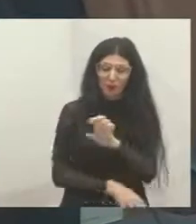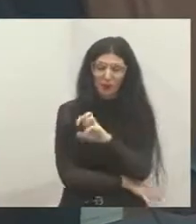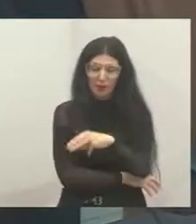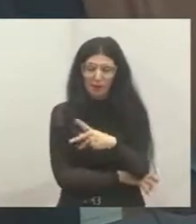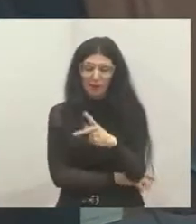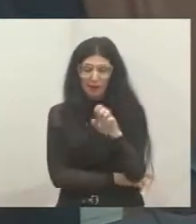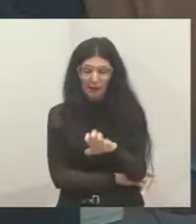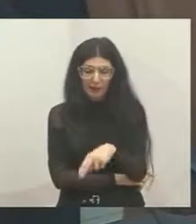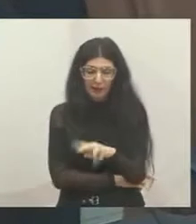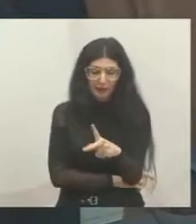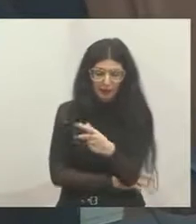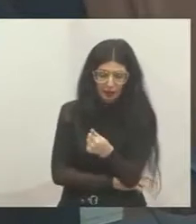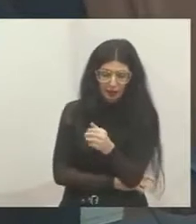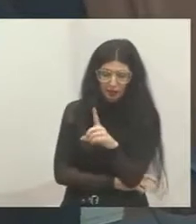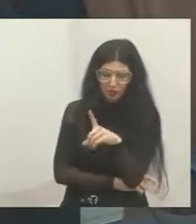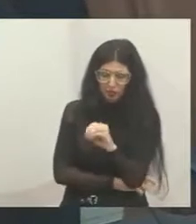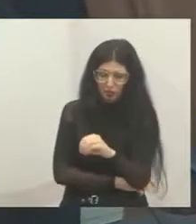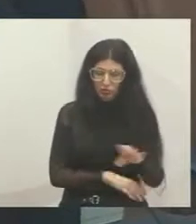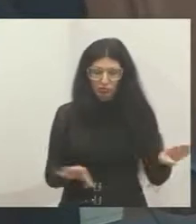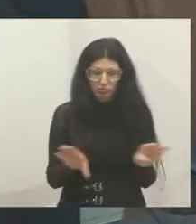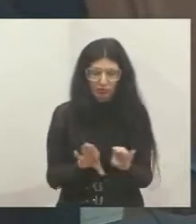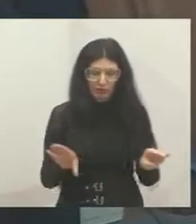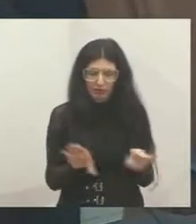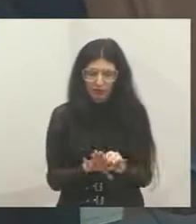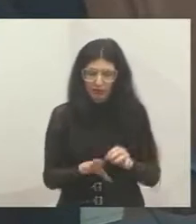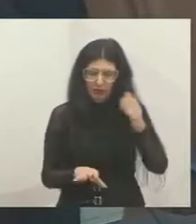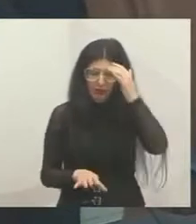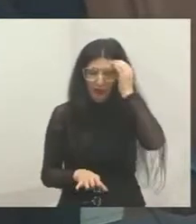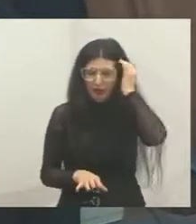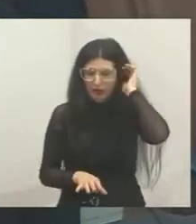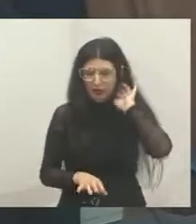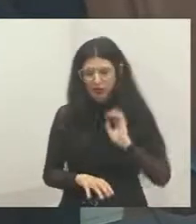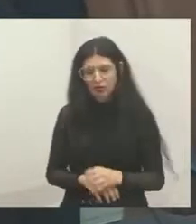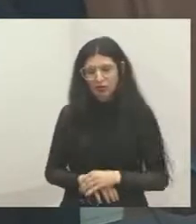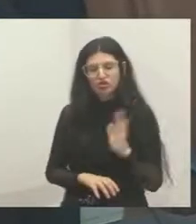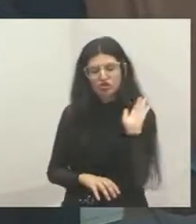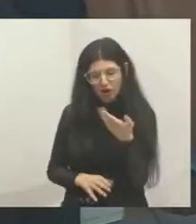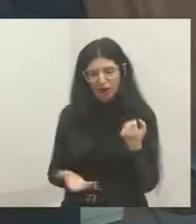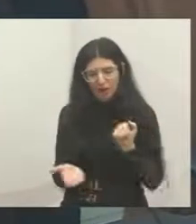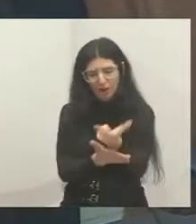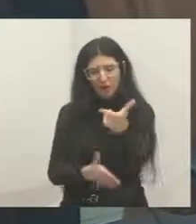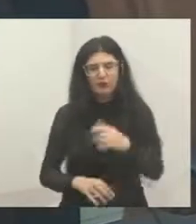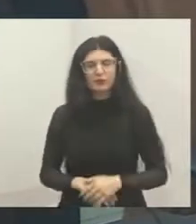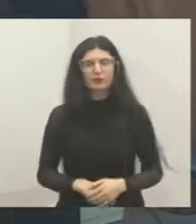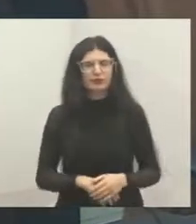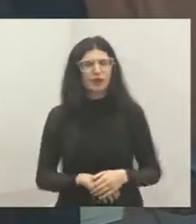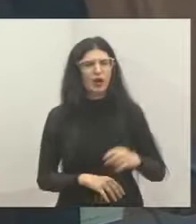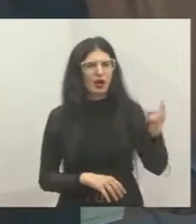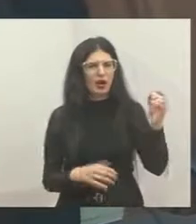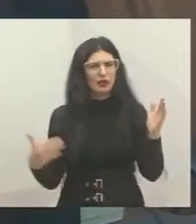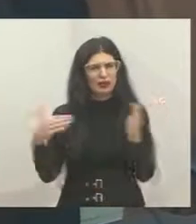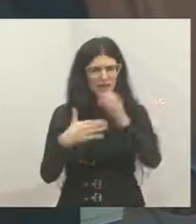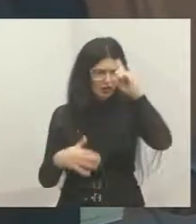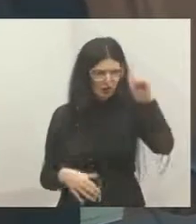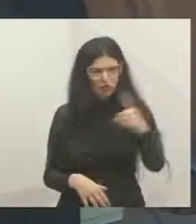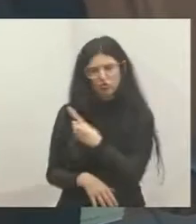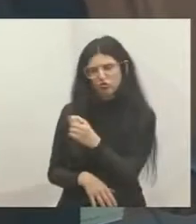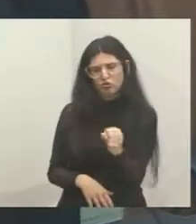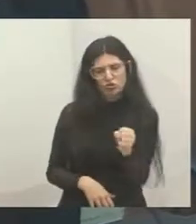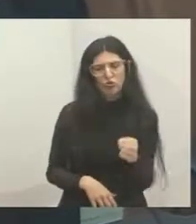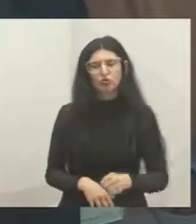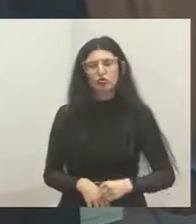no detalhamento, aparecem os contratos, a última vez que eu olhei, até o dia 18 de julho de